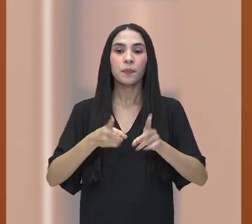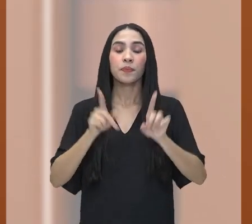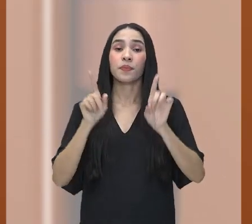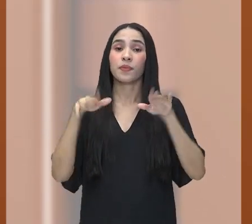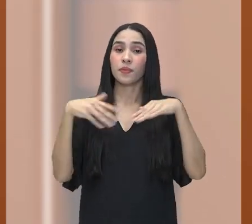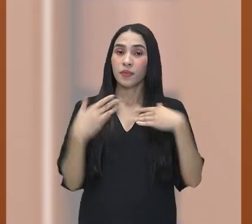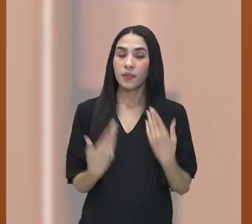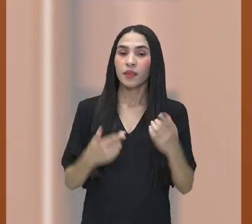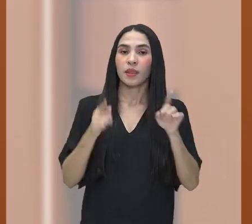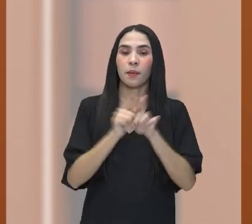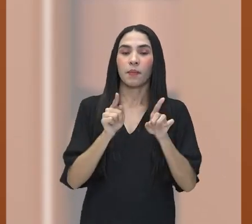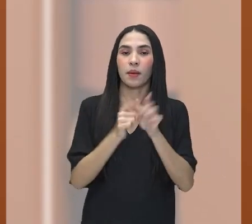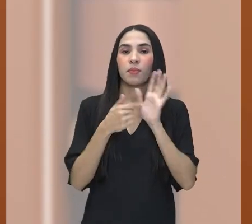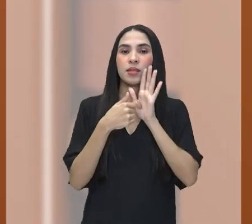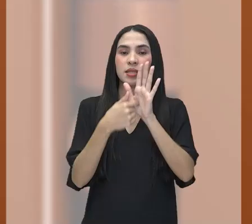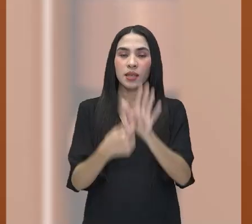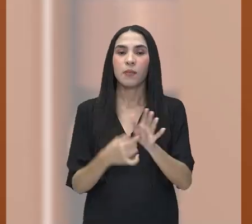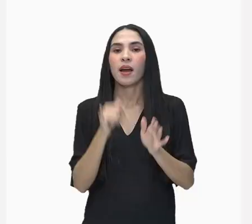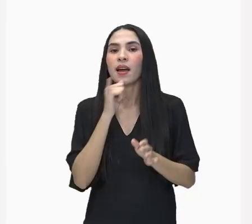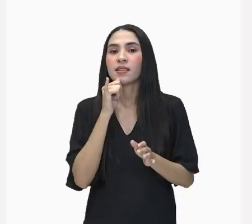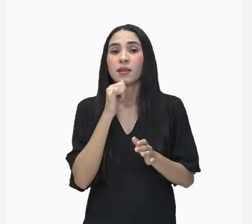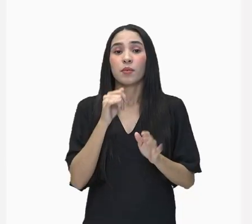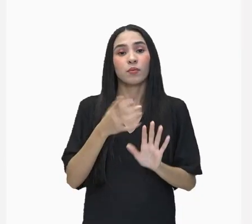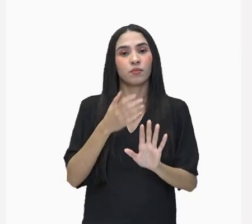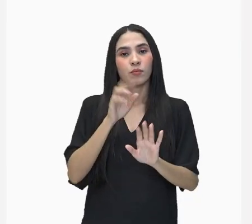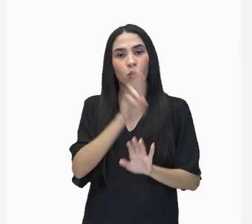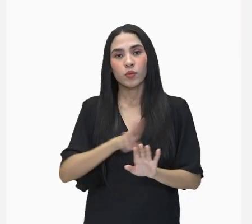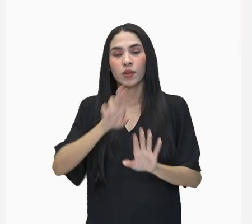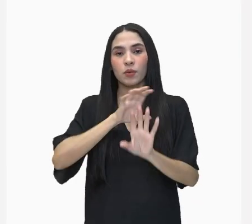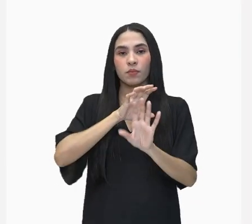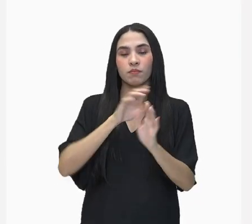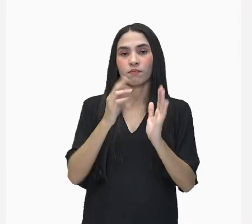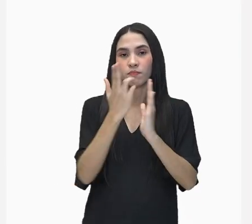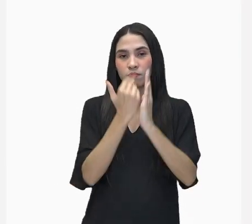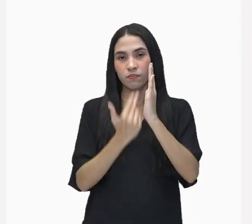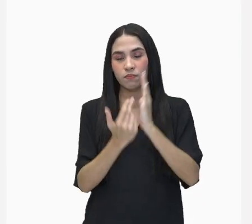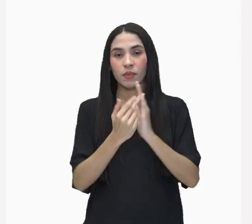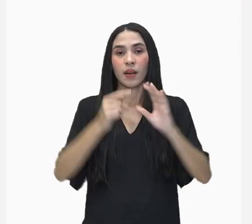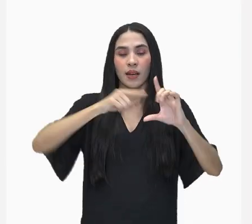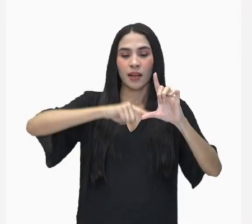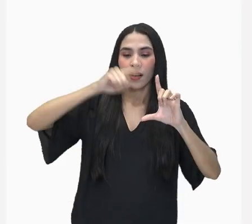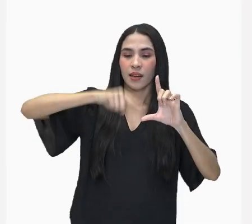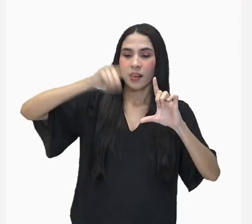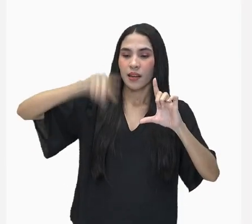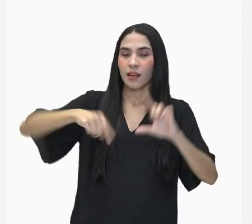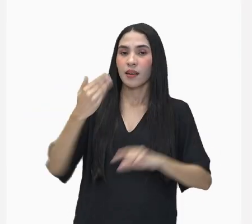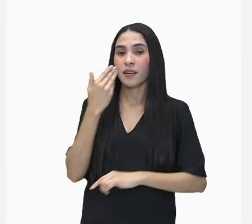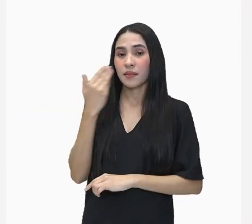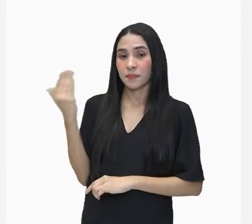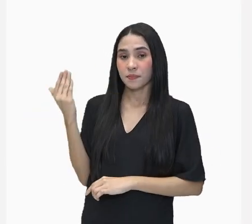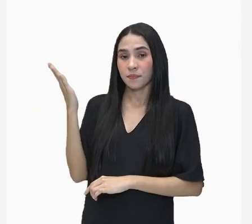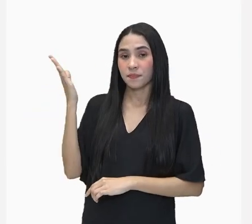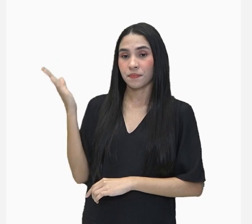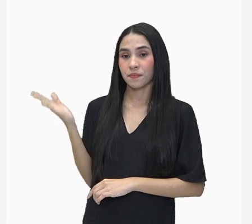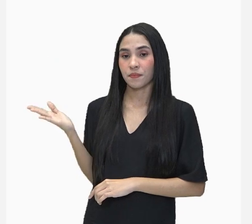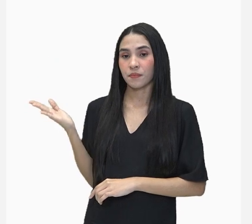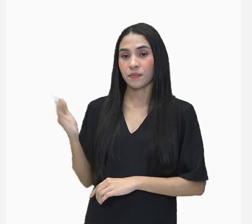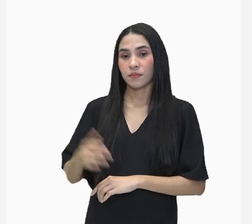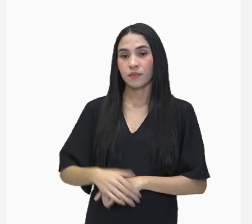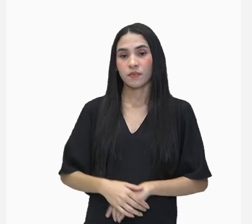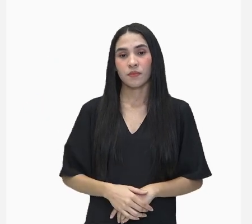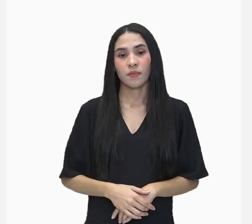aí mostramos através de um mapa, através de um gráfico que está aparecendo aí na tela para